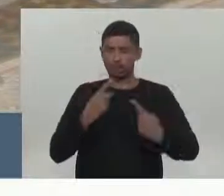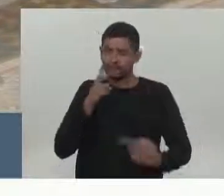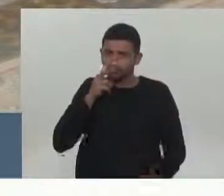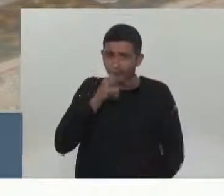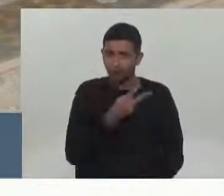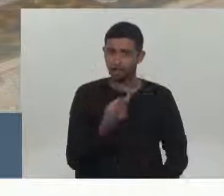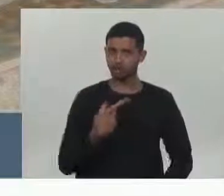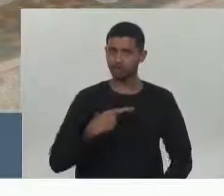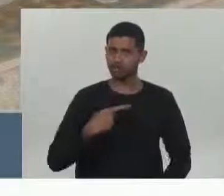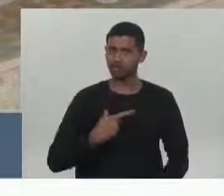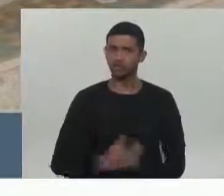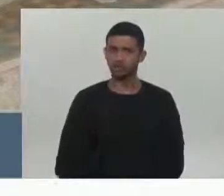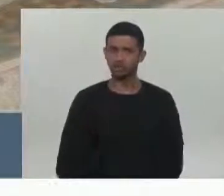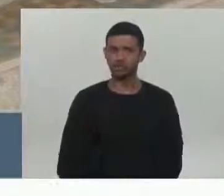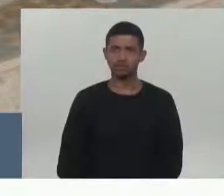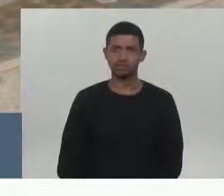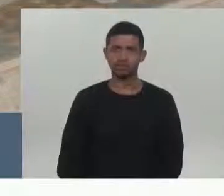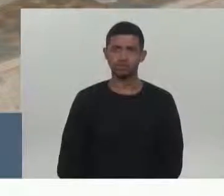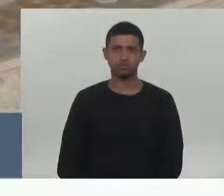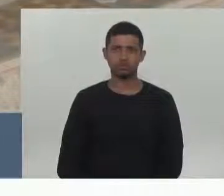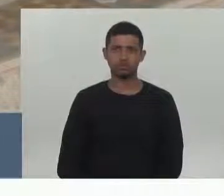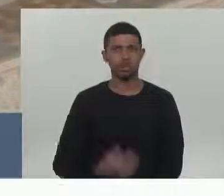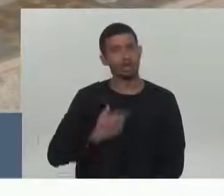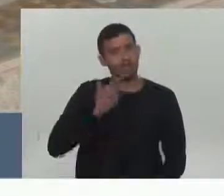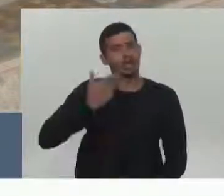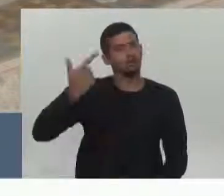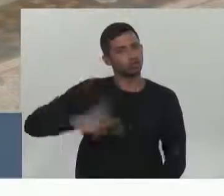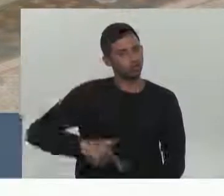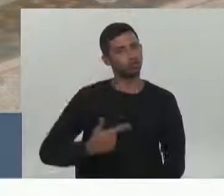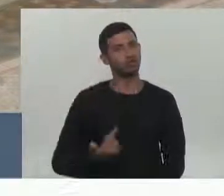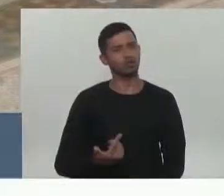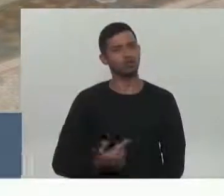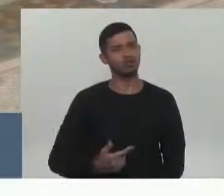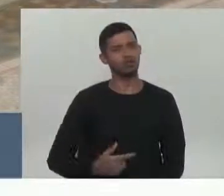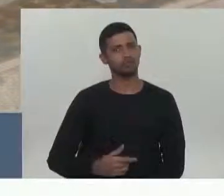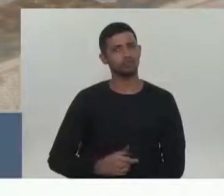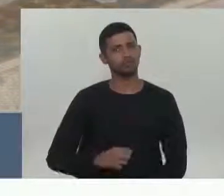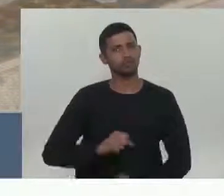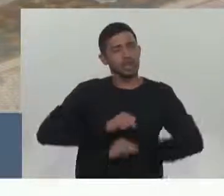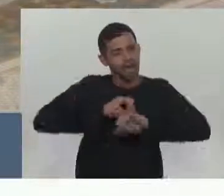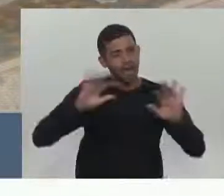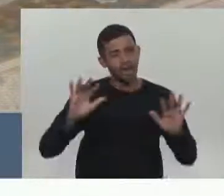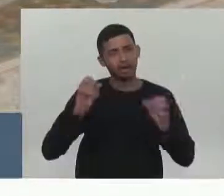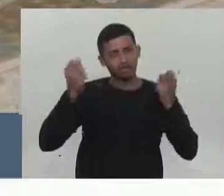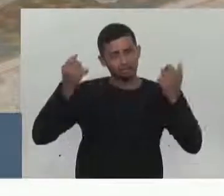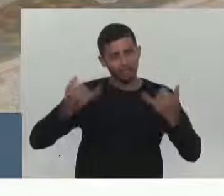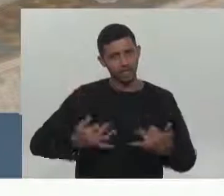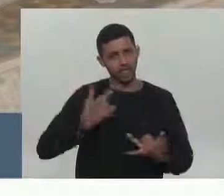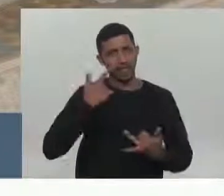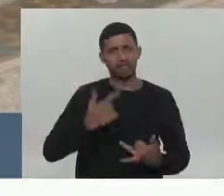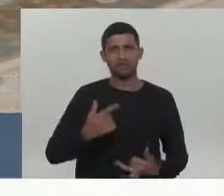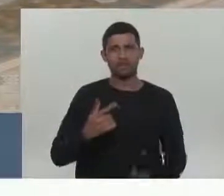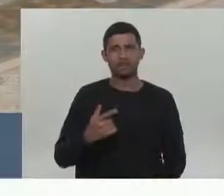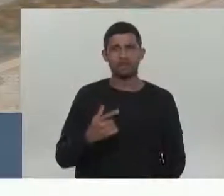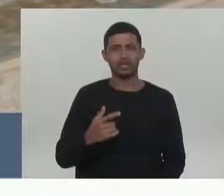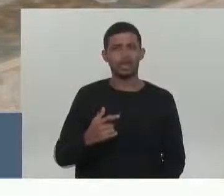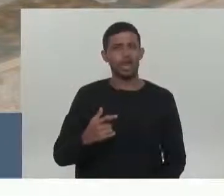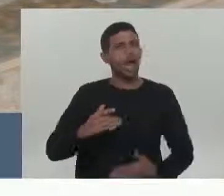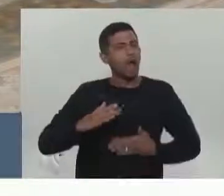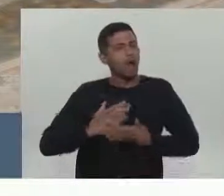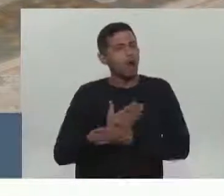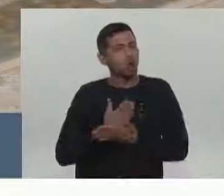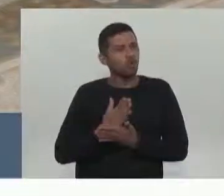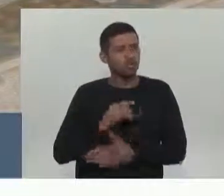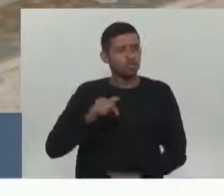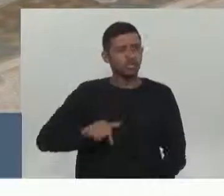graves. Eu faço questão de, mais uma vez, deixar claro: a capacidade e a prerrogativa do parlamentar